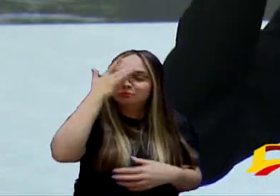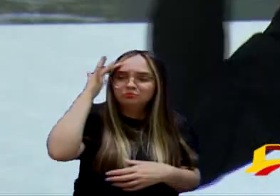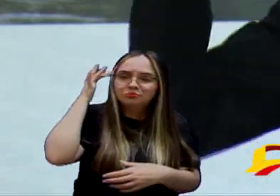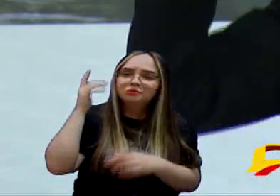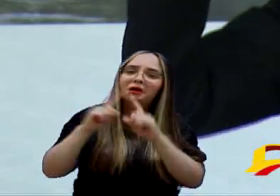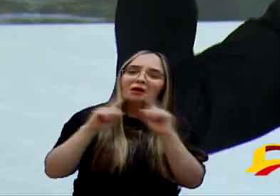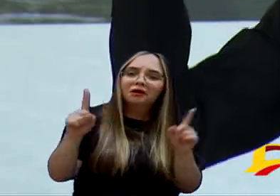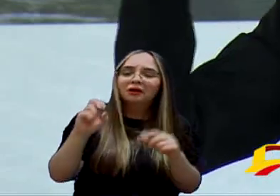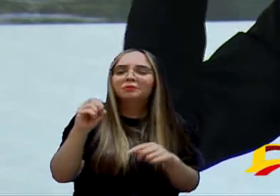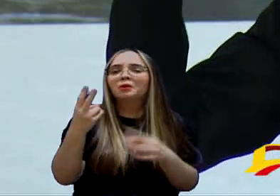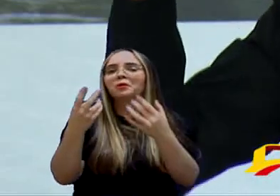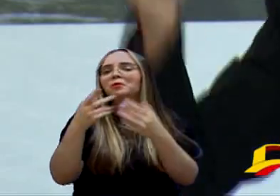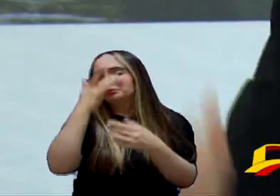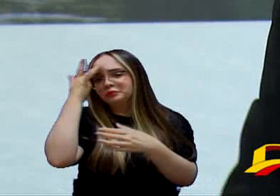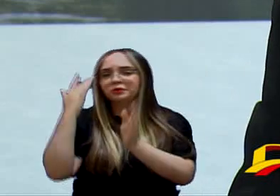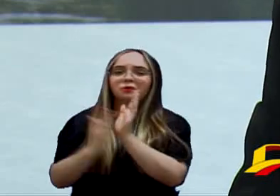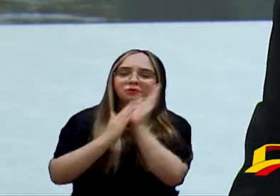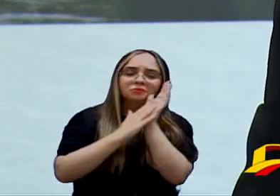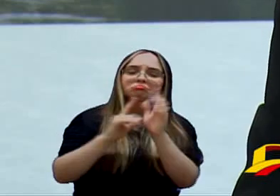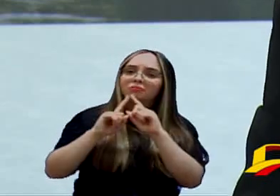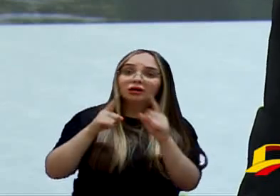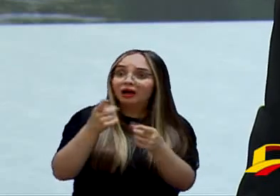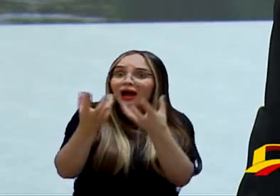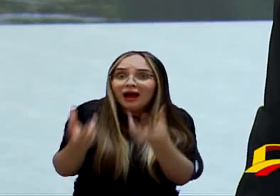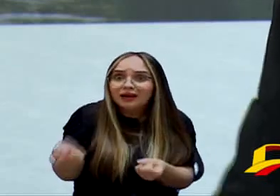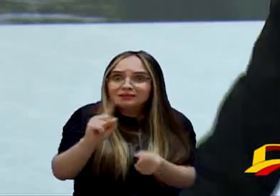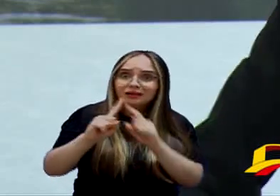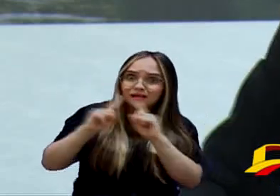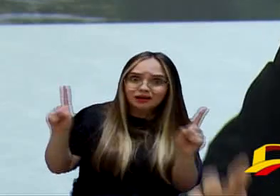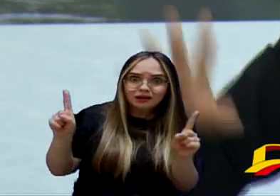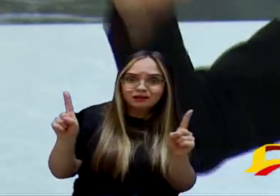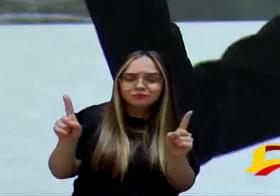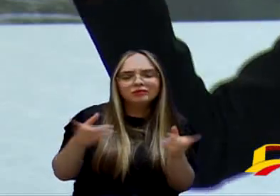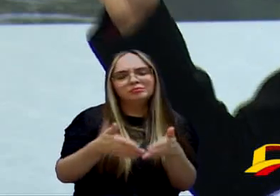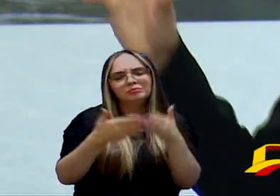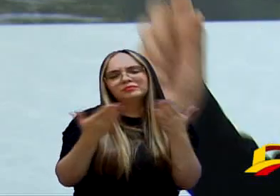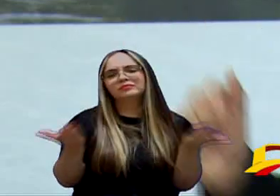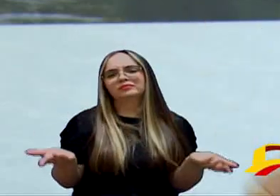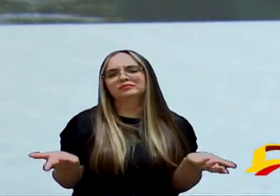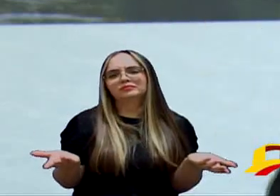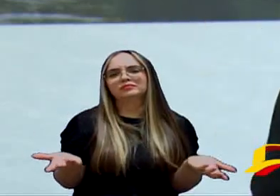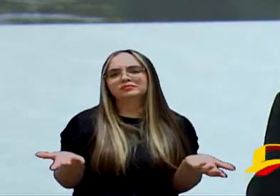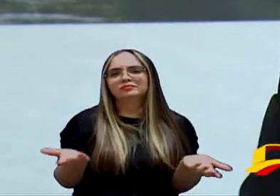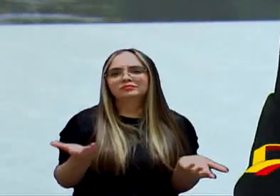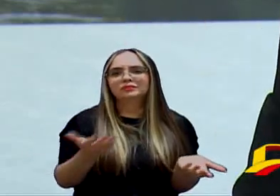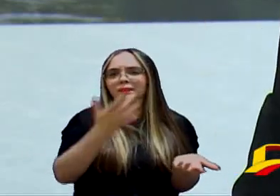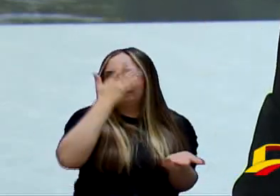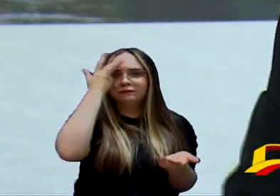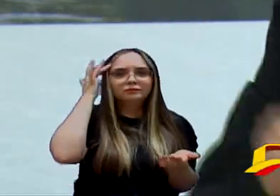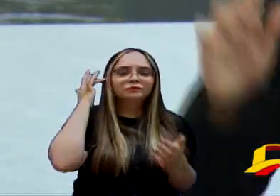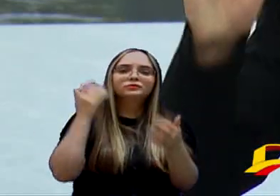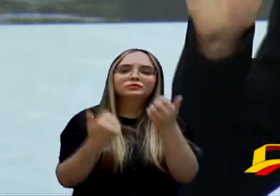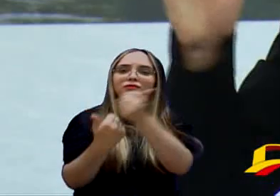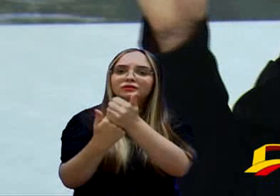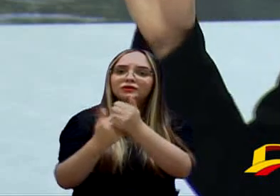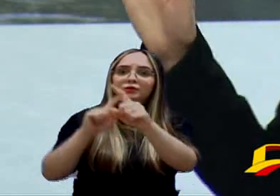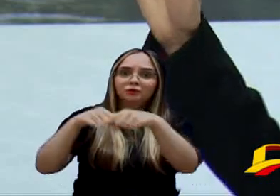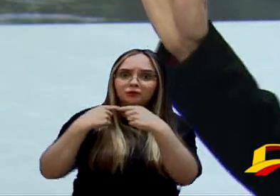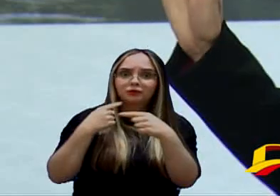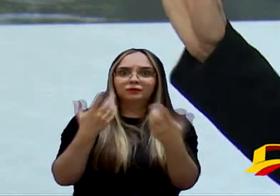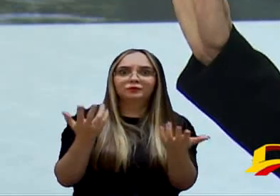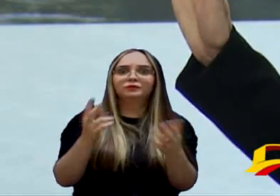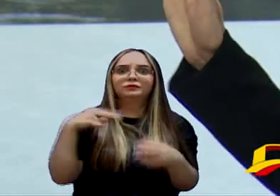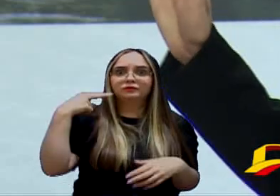aceitar uma crítica de uma assessora por favor agora todo assessor que vai comentar contra um vereador vai